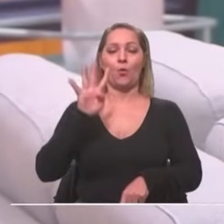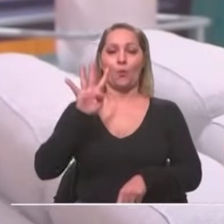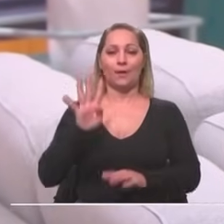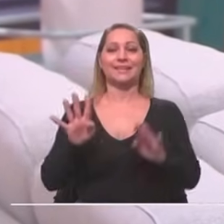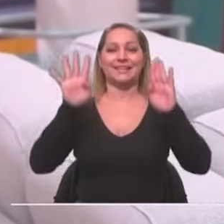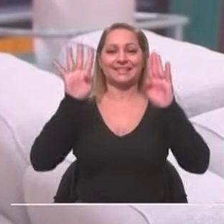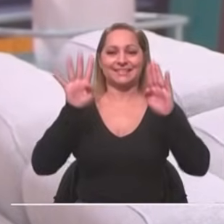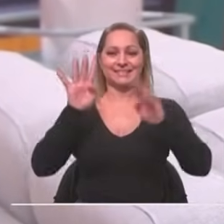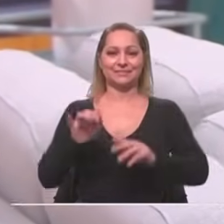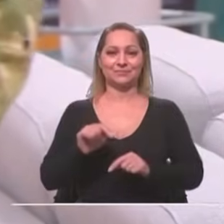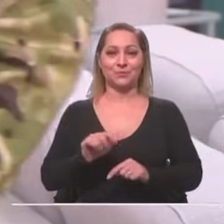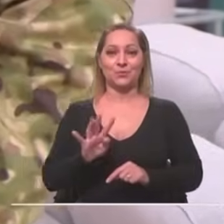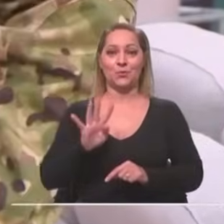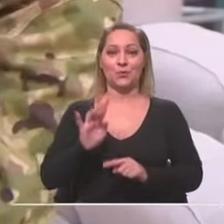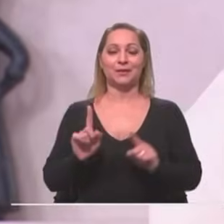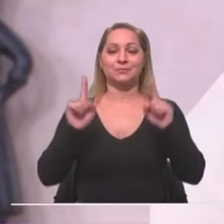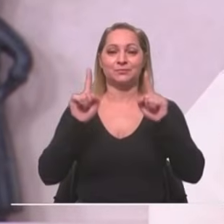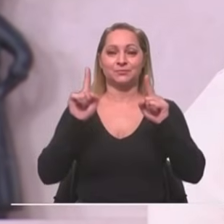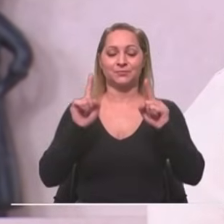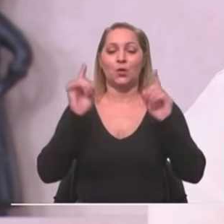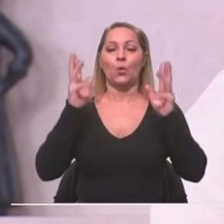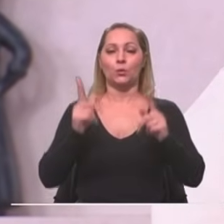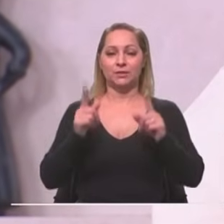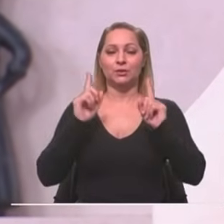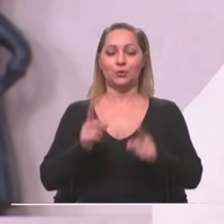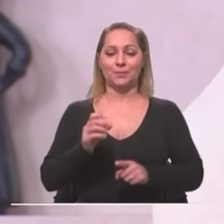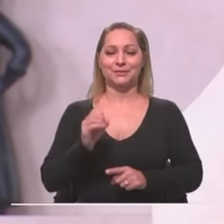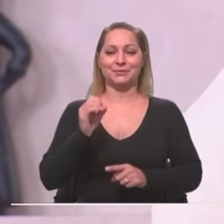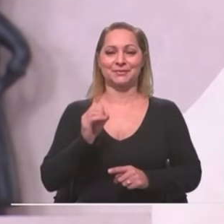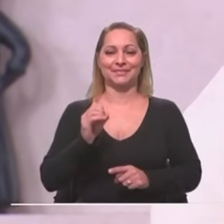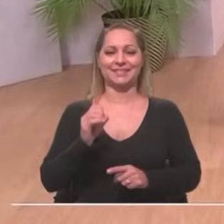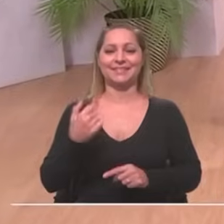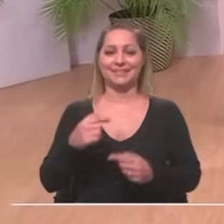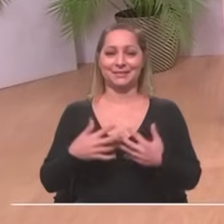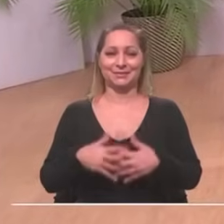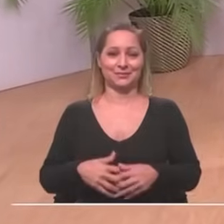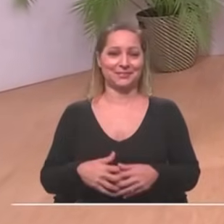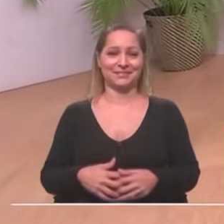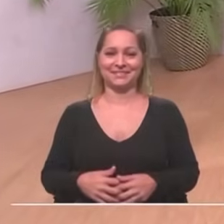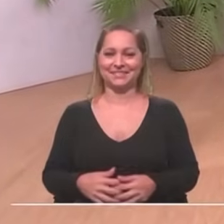insistência. Neste quarto tempo irá fazer contagem e começar no zero. Pergunte-se alguma dúvida.